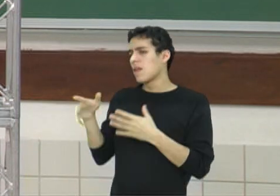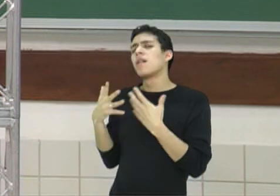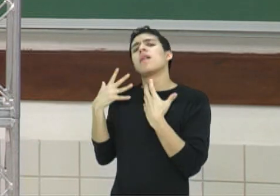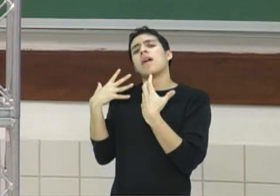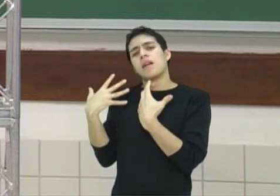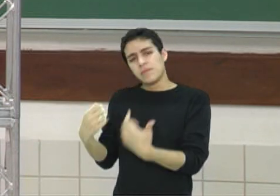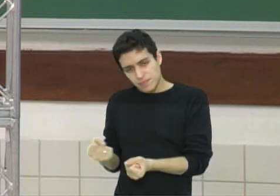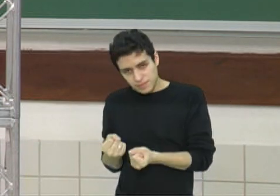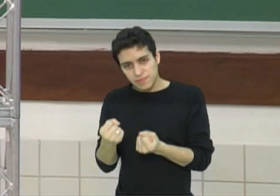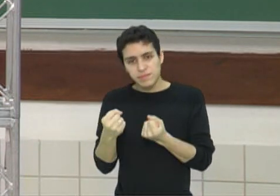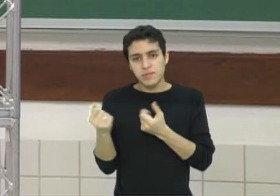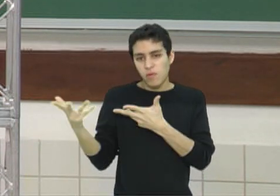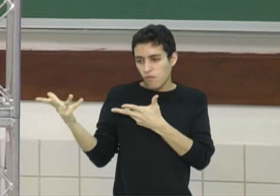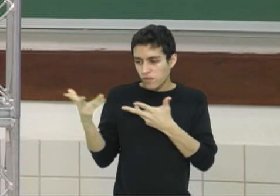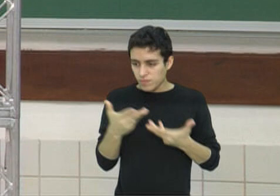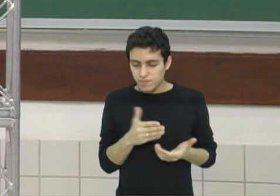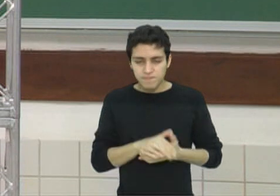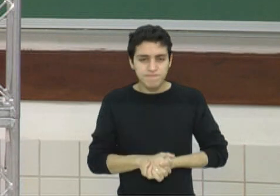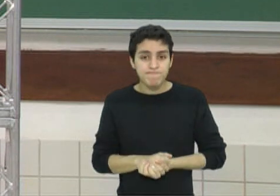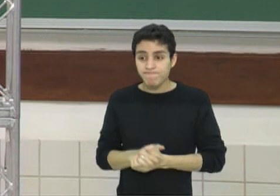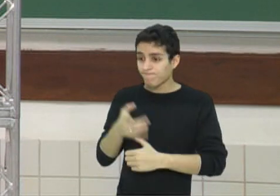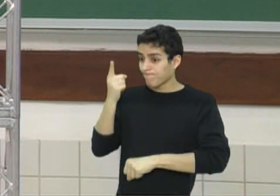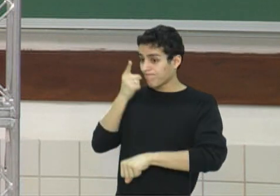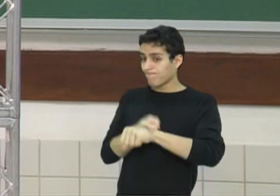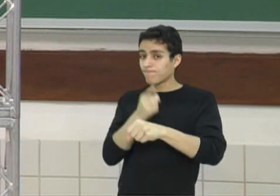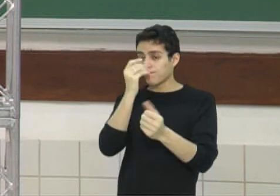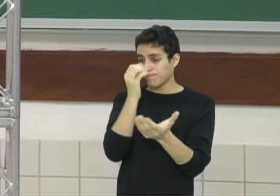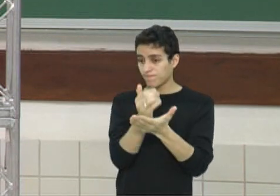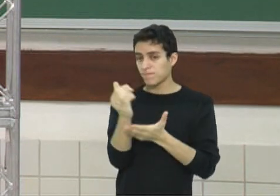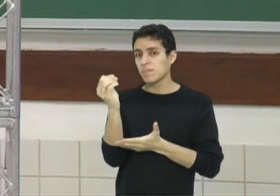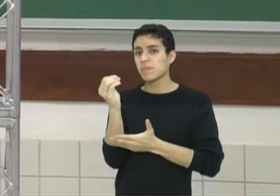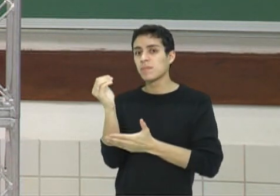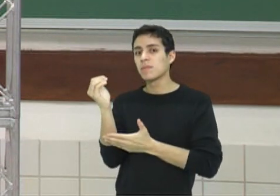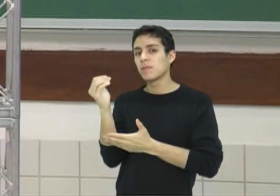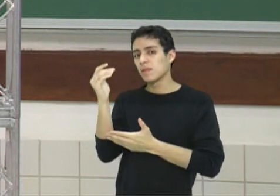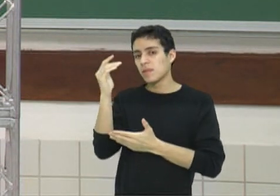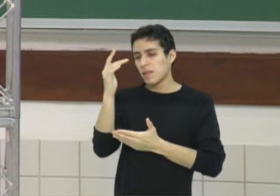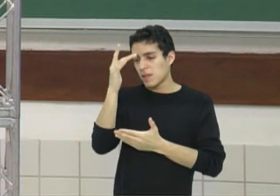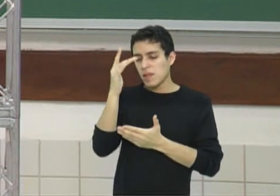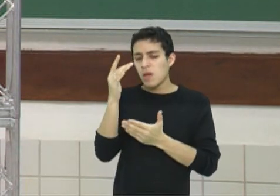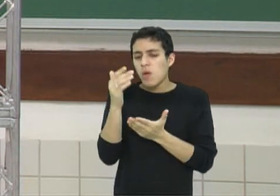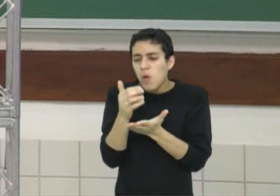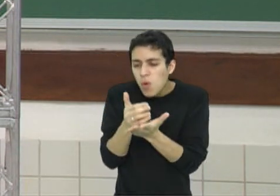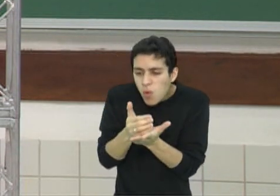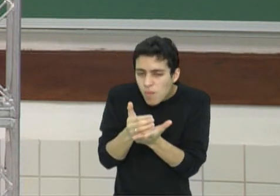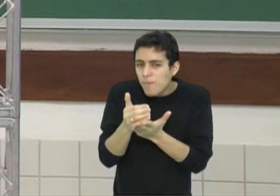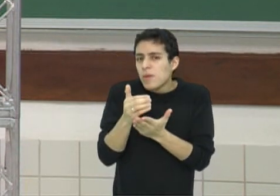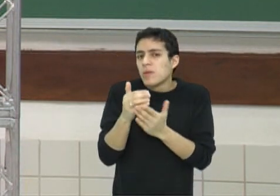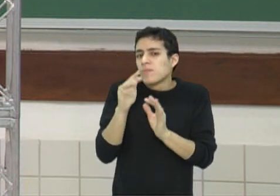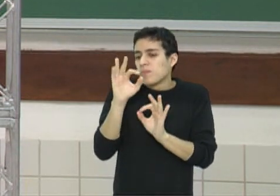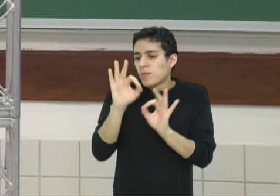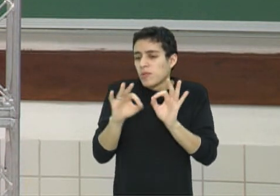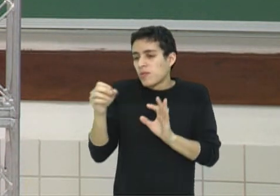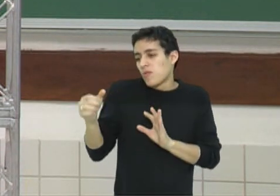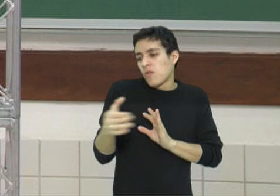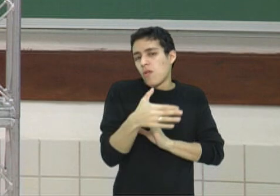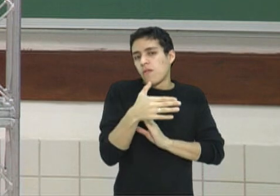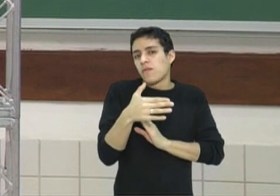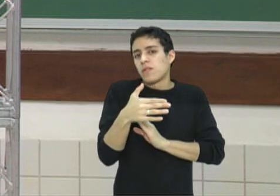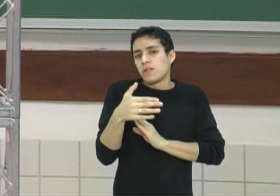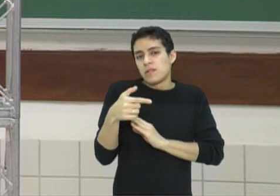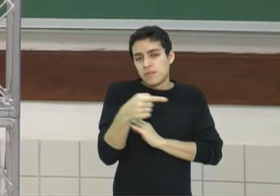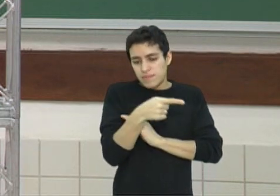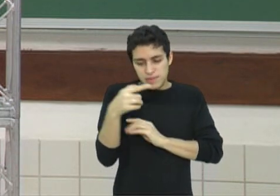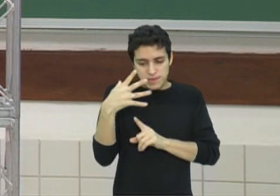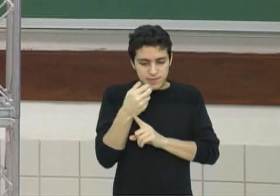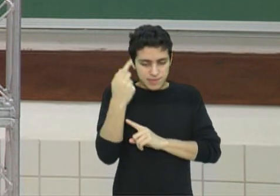esse convite. Então, nesse momento, está criada aquele que seria o embrião da nova Semana da Arte, da Semana da Arte